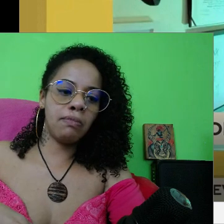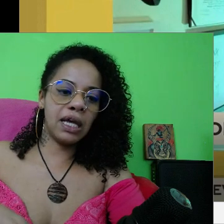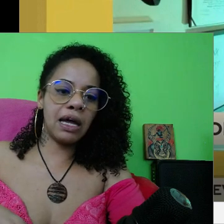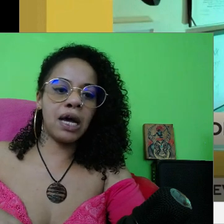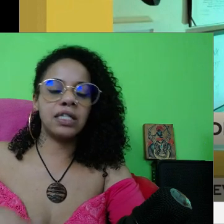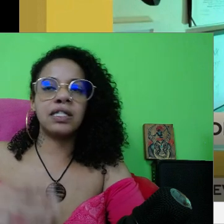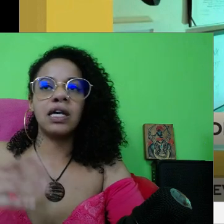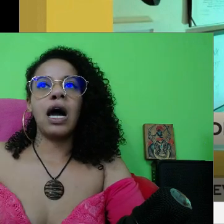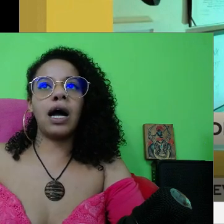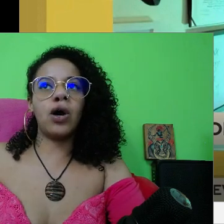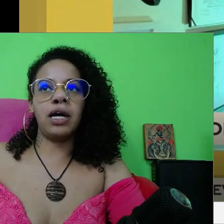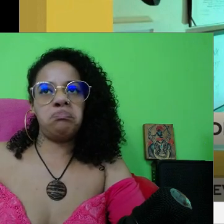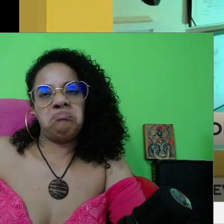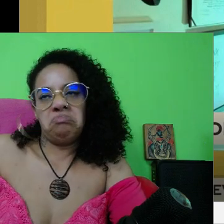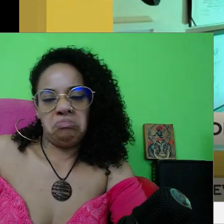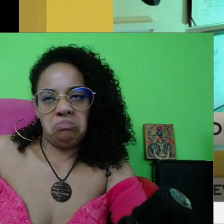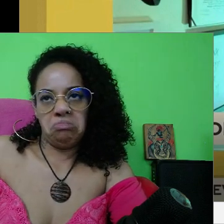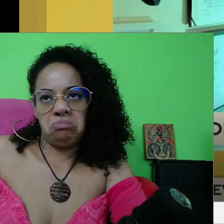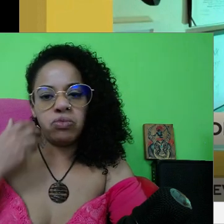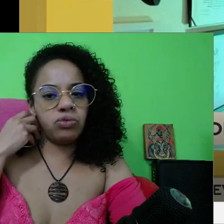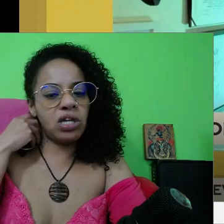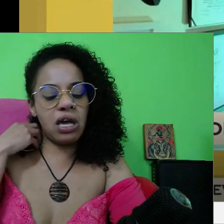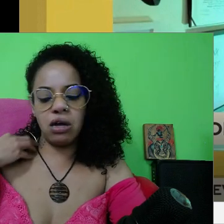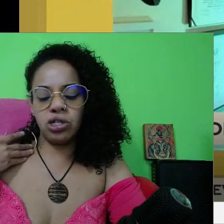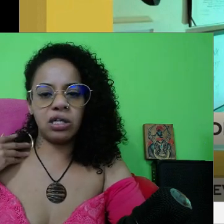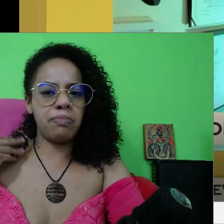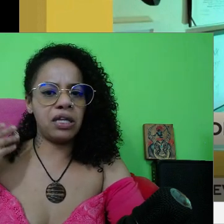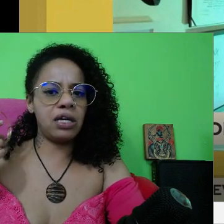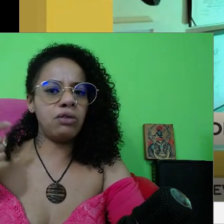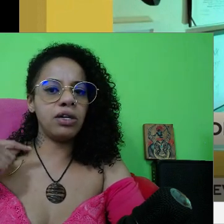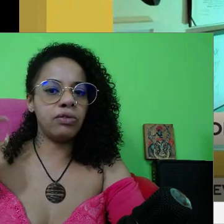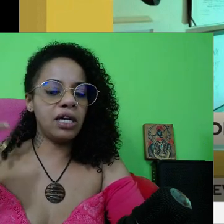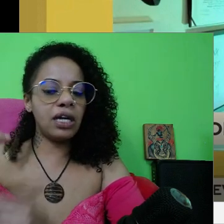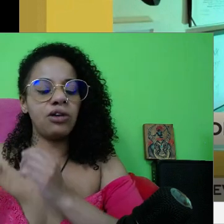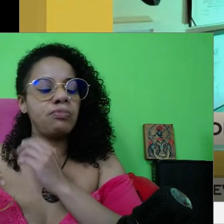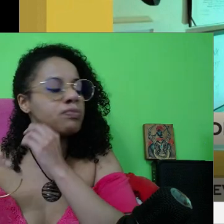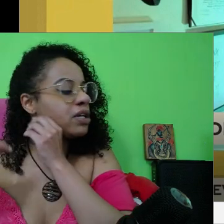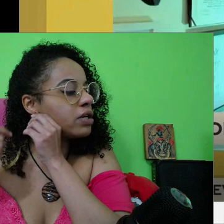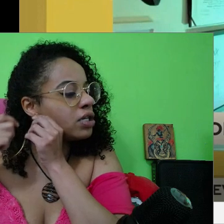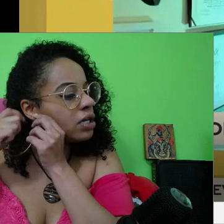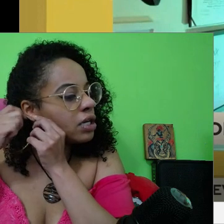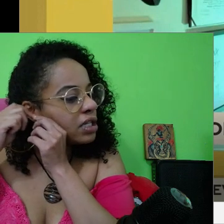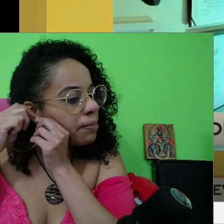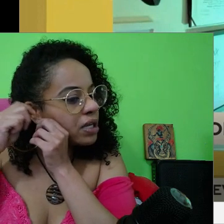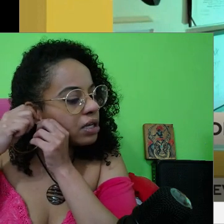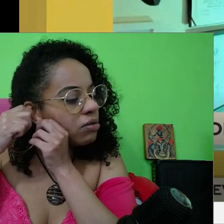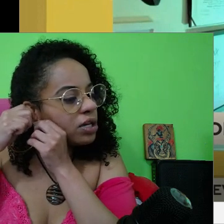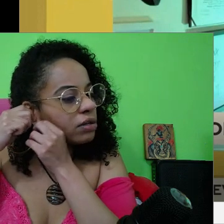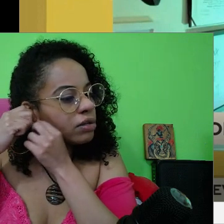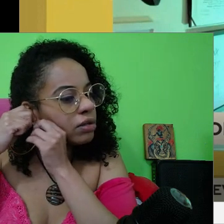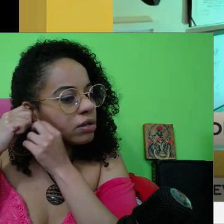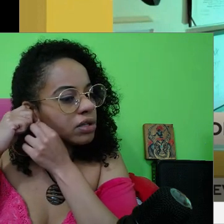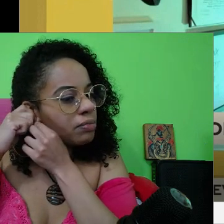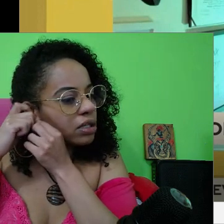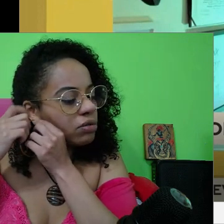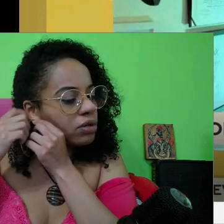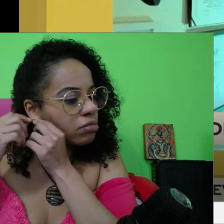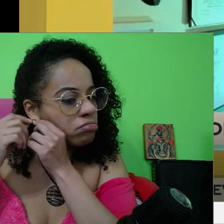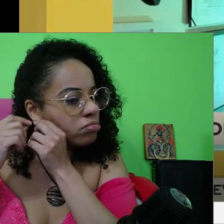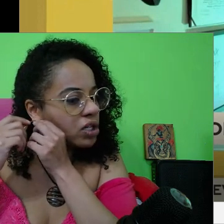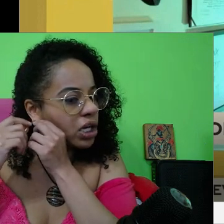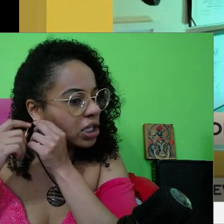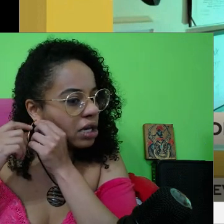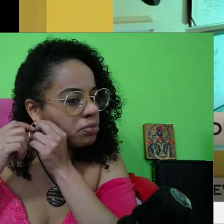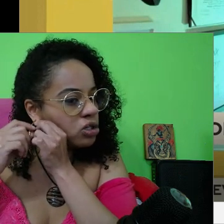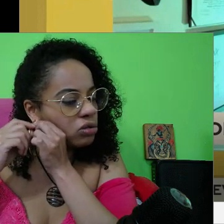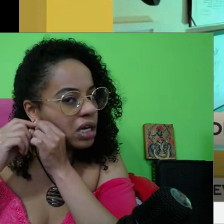mandar mais agora não sei acho que tá bem tranquilo e caiu meu brinco aqui tá bem tranquilo tá bem tranquilo